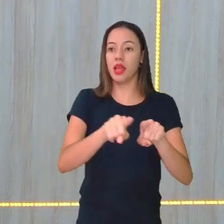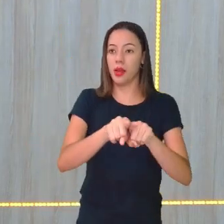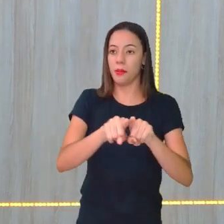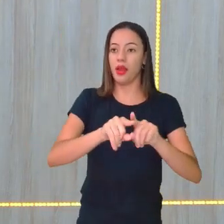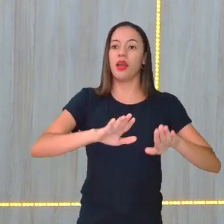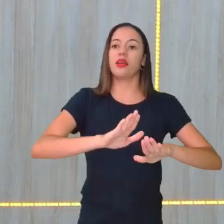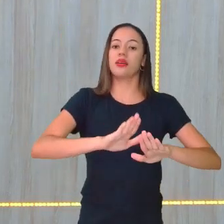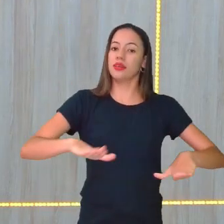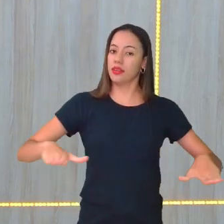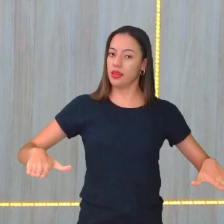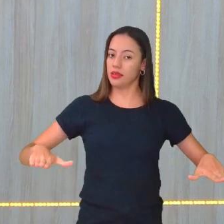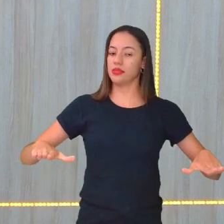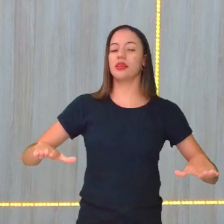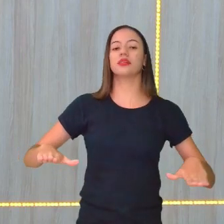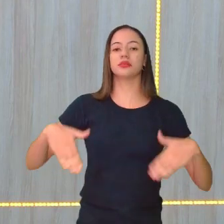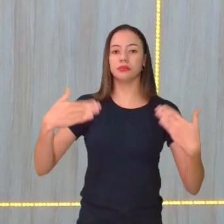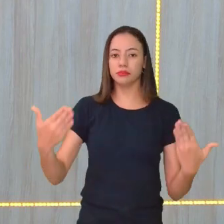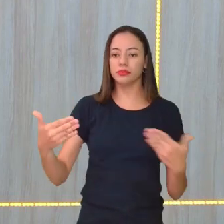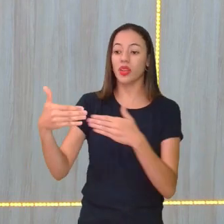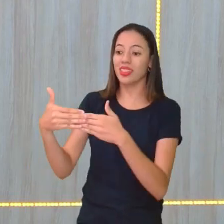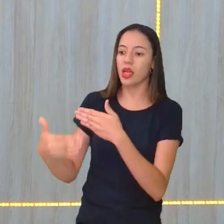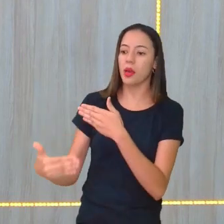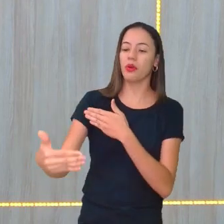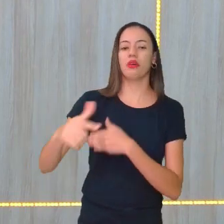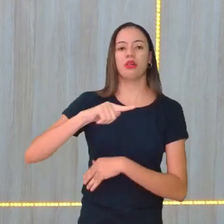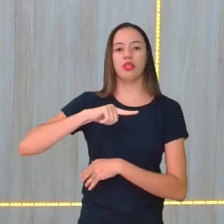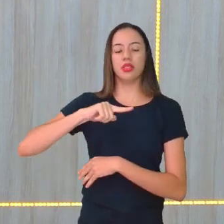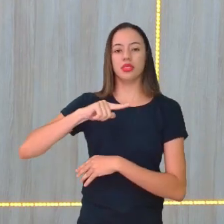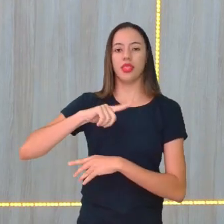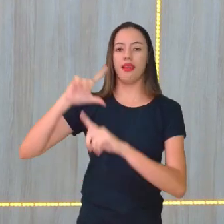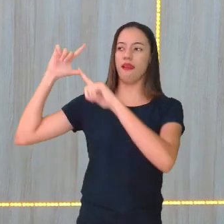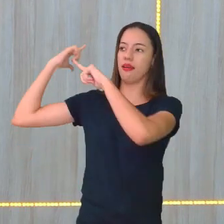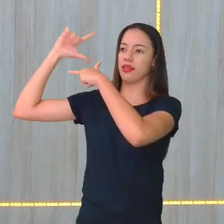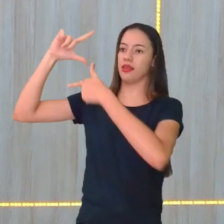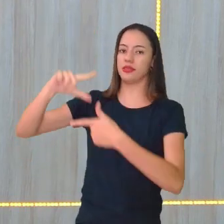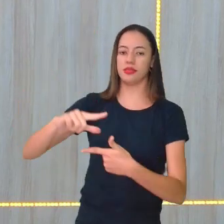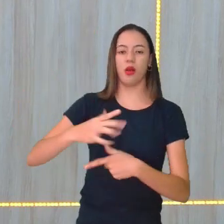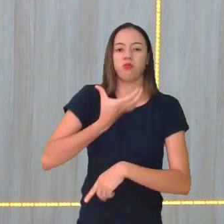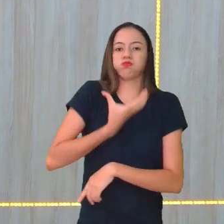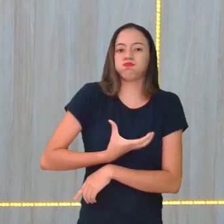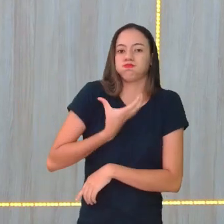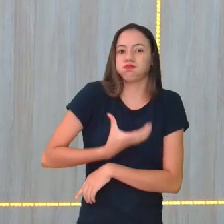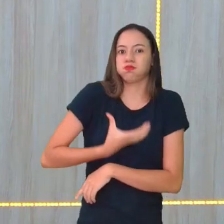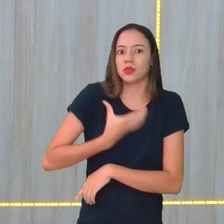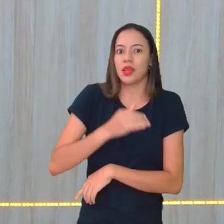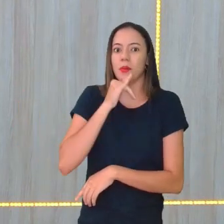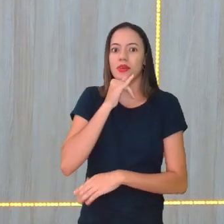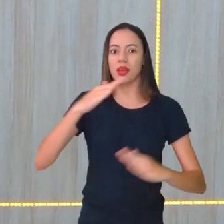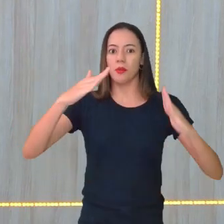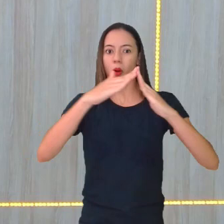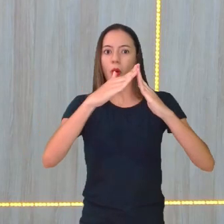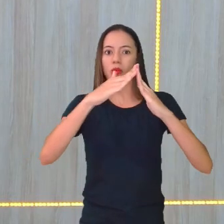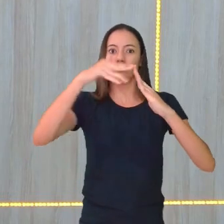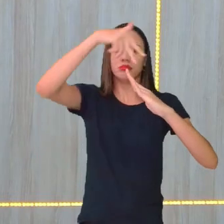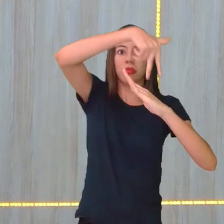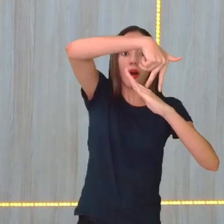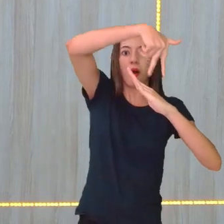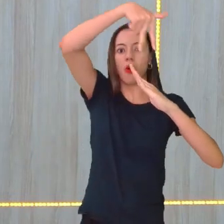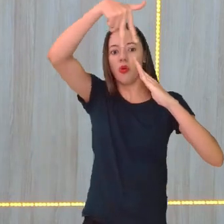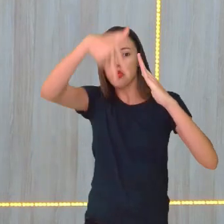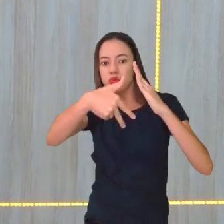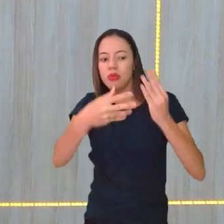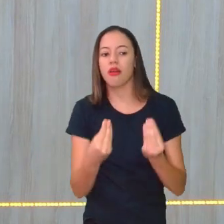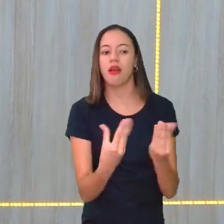a tradição do Papai Noel entrando pelas chaminés, entregando presentes para as criancinhas,